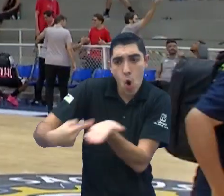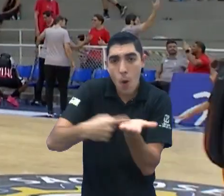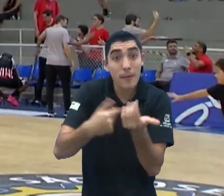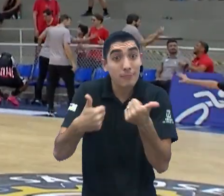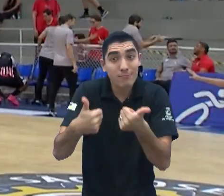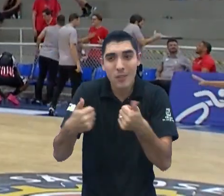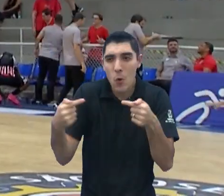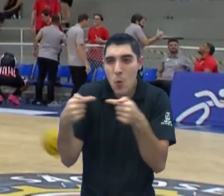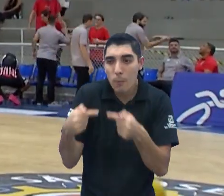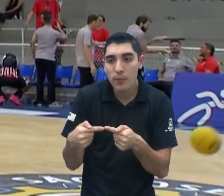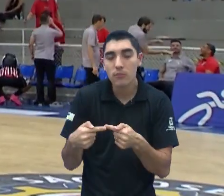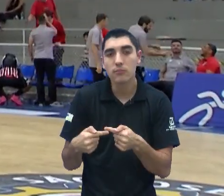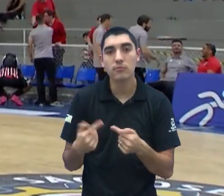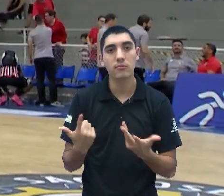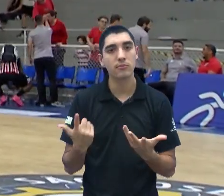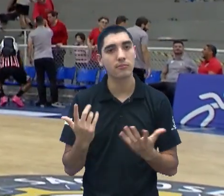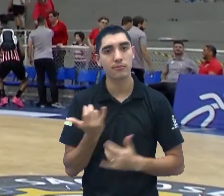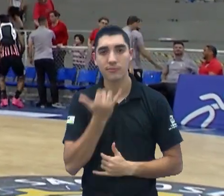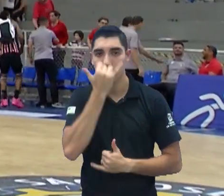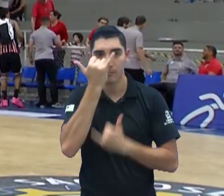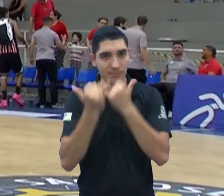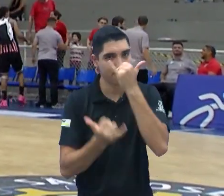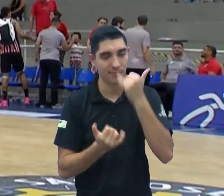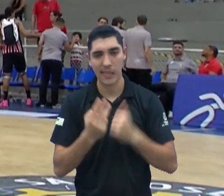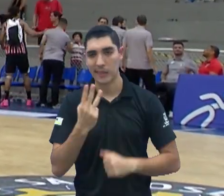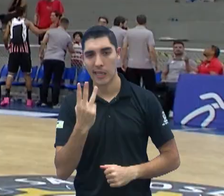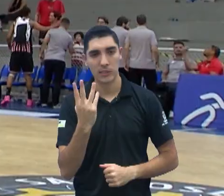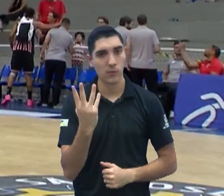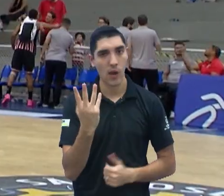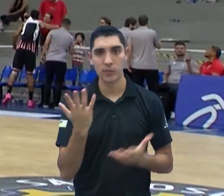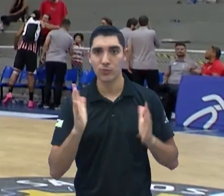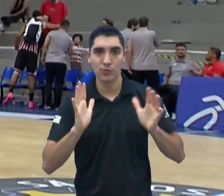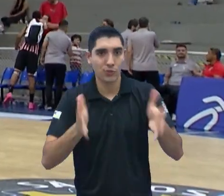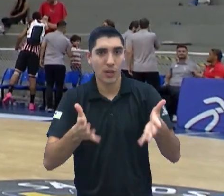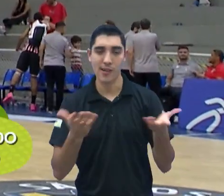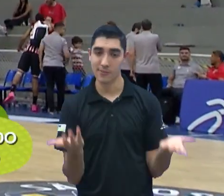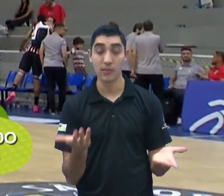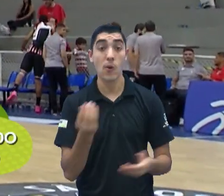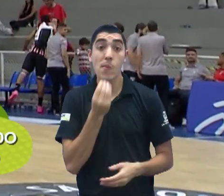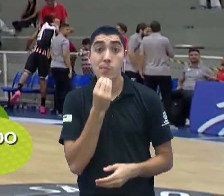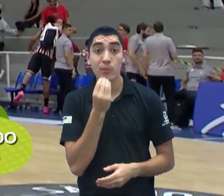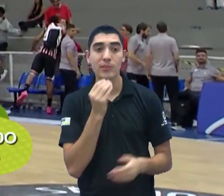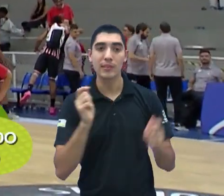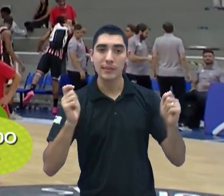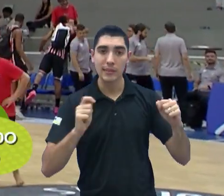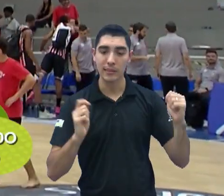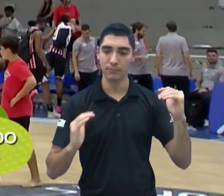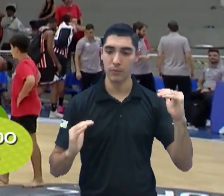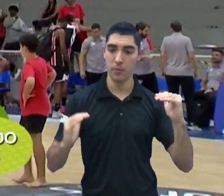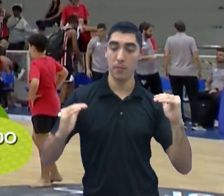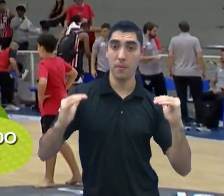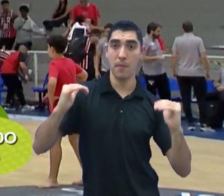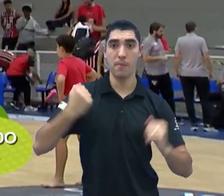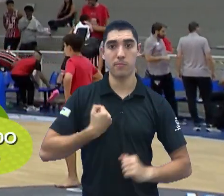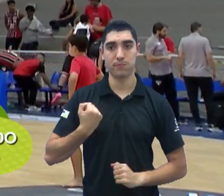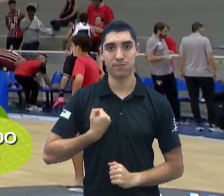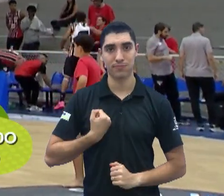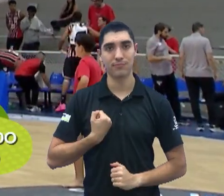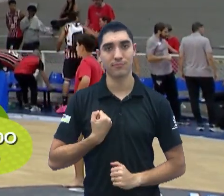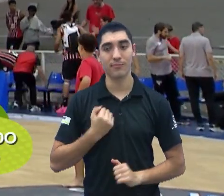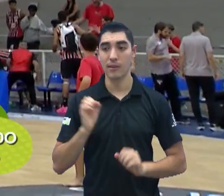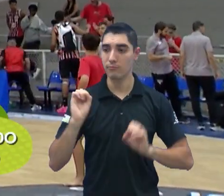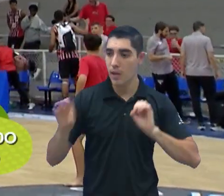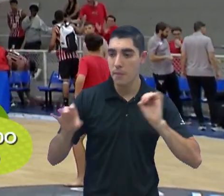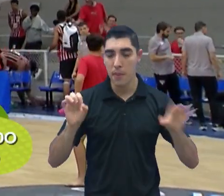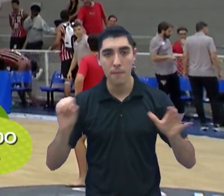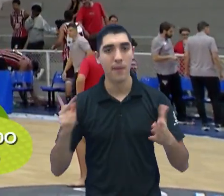combinado. Depois erramos 3 ou 4 lances livres no final, que era para aumentar o placar. Erramos o passe, não era o